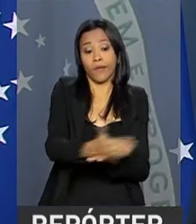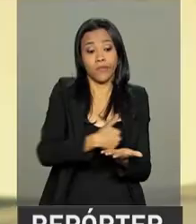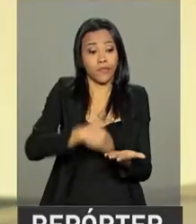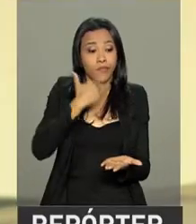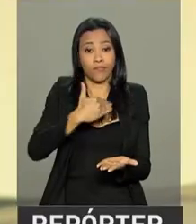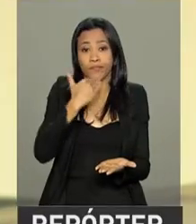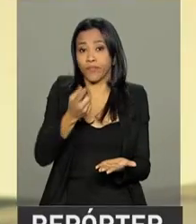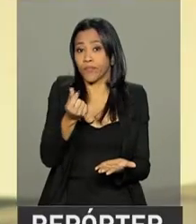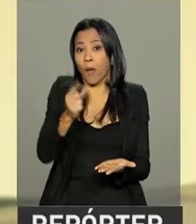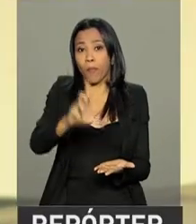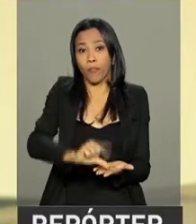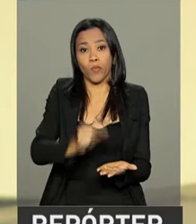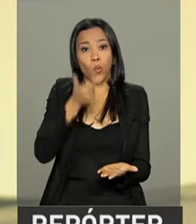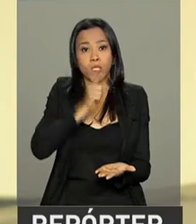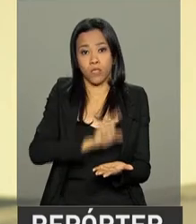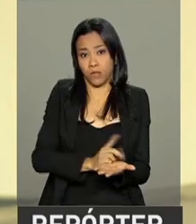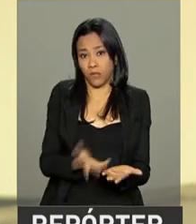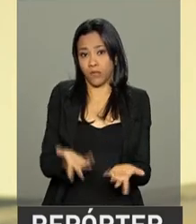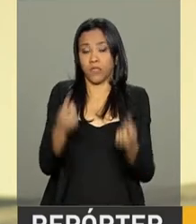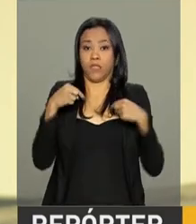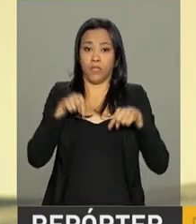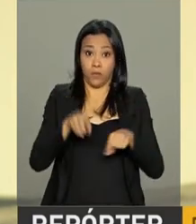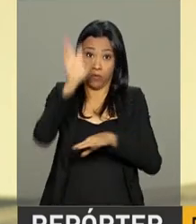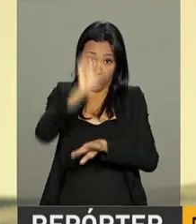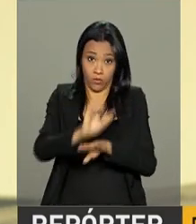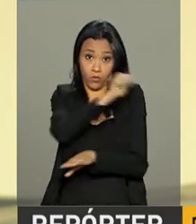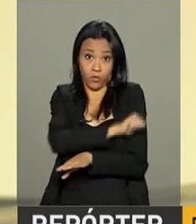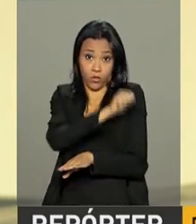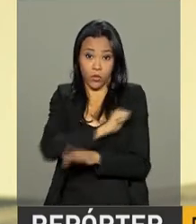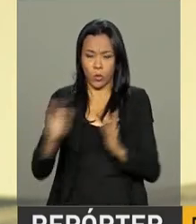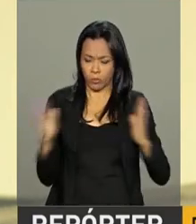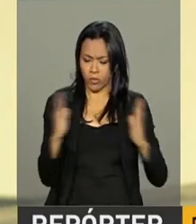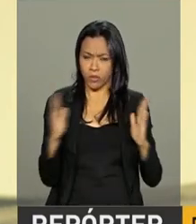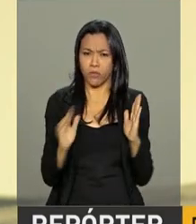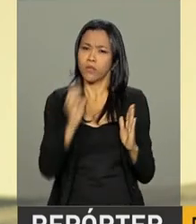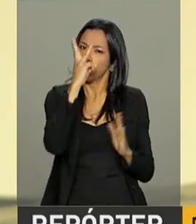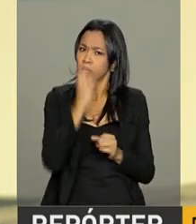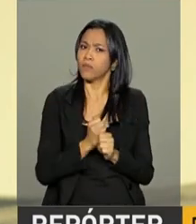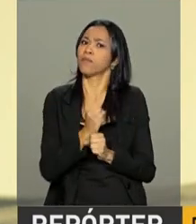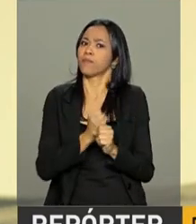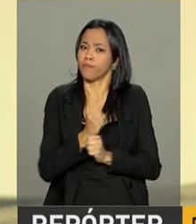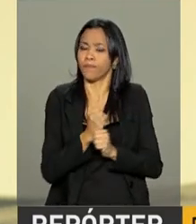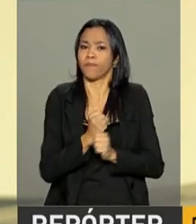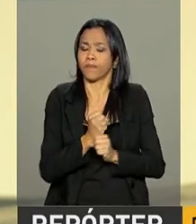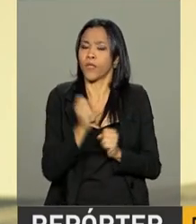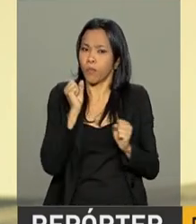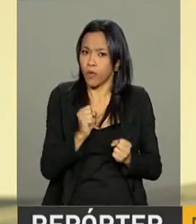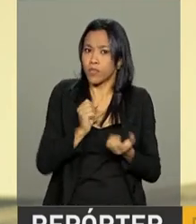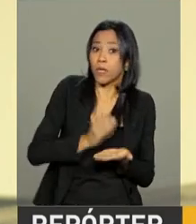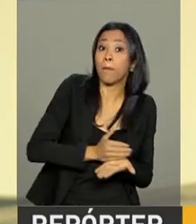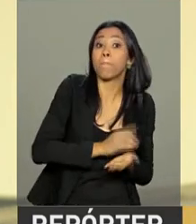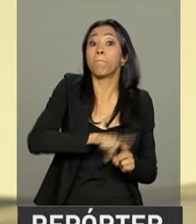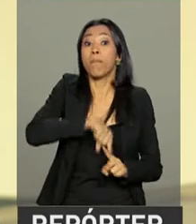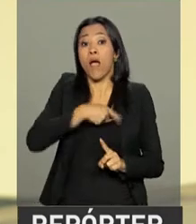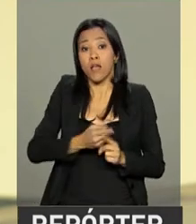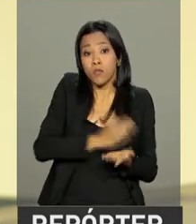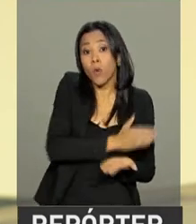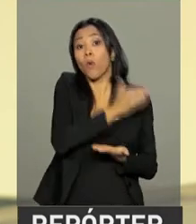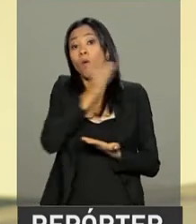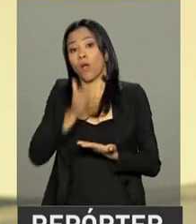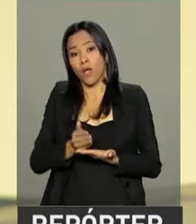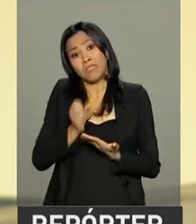acompanho o plano de reajuste fiscal do rio de janeiro tem duração de três anos que pode ser prorrogado por mais três se